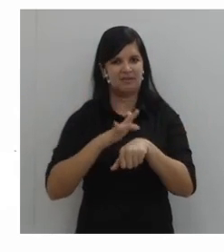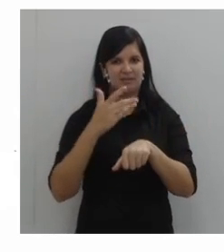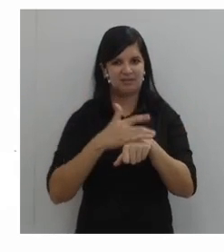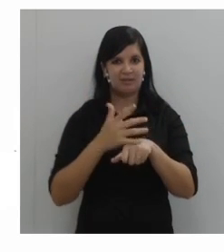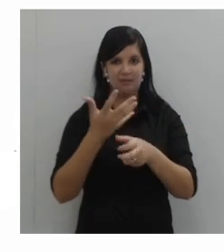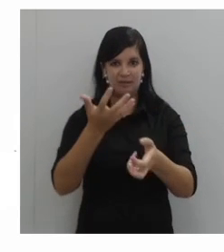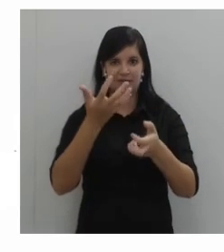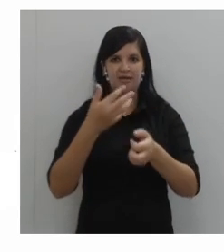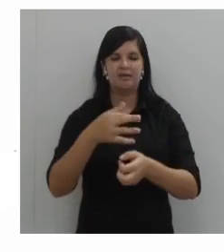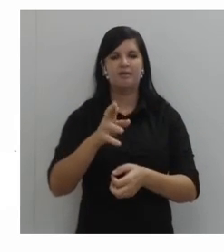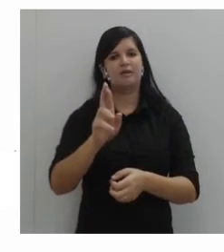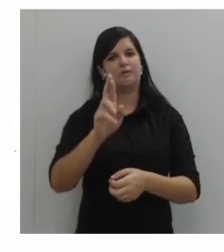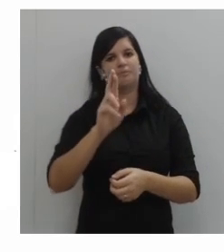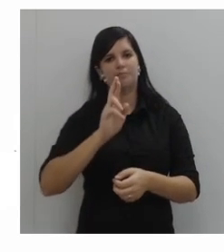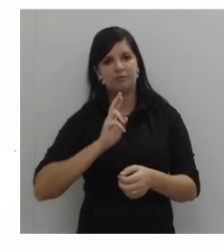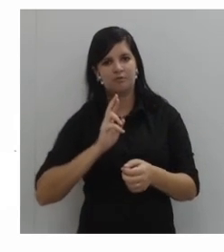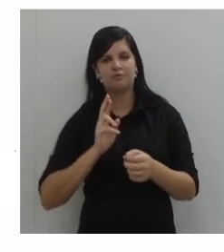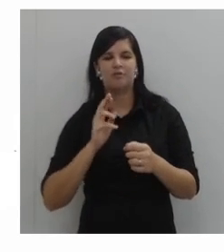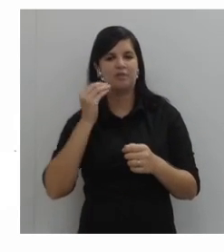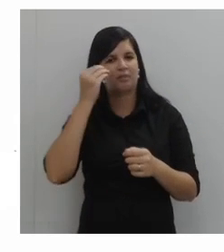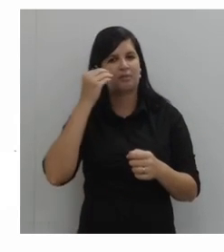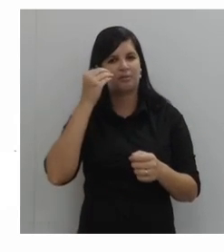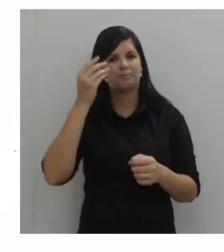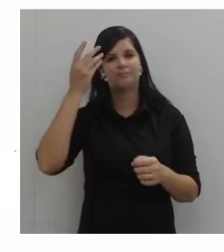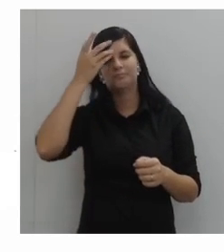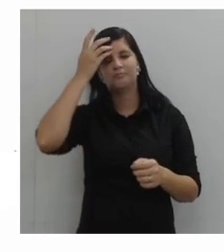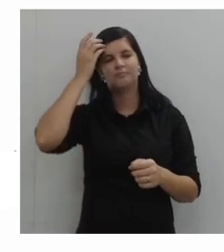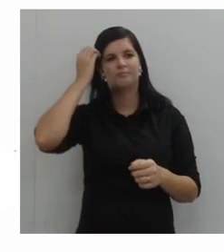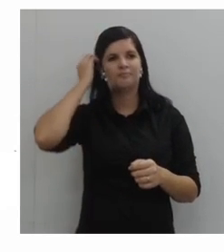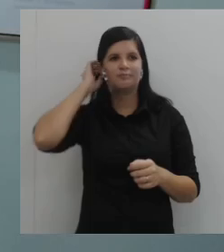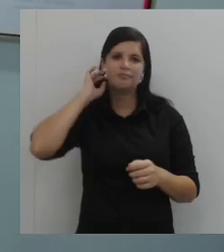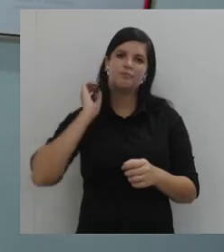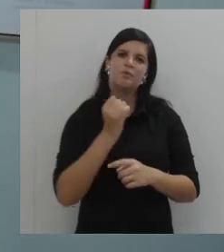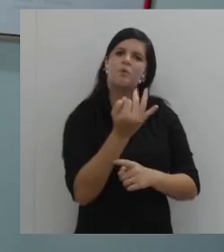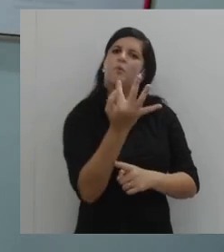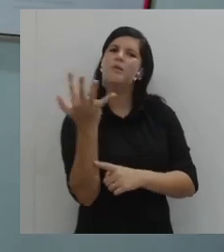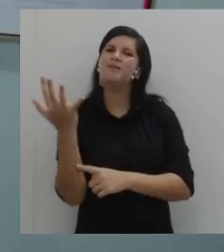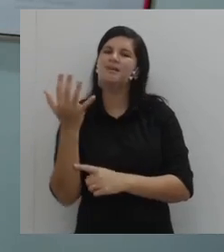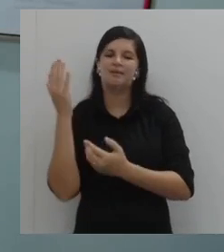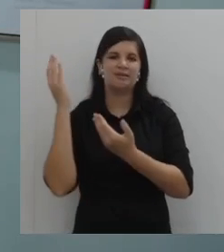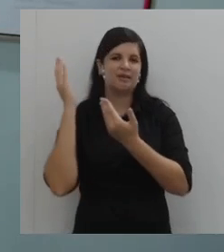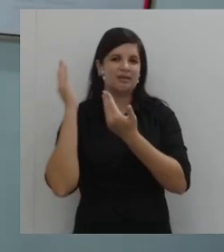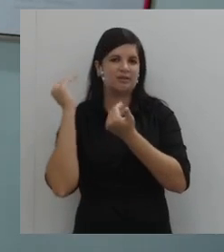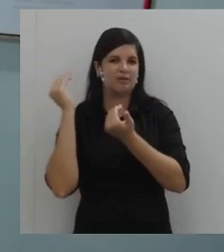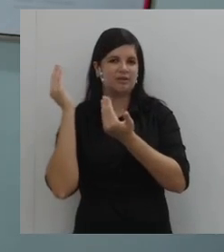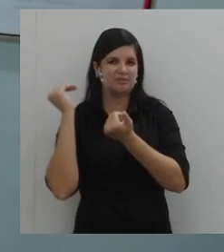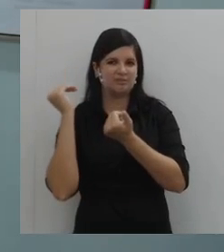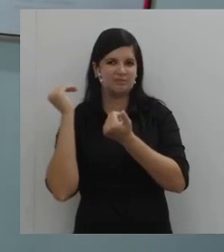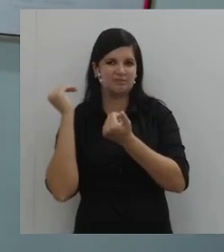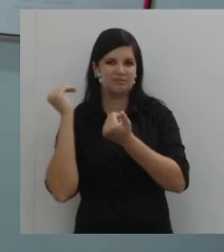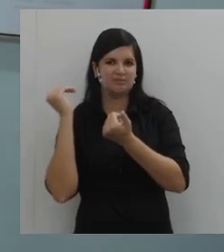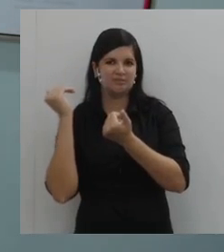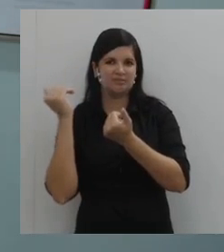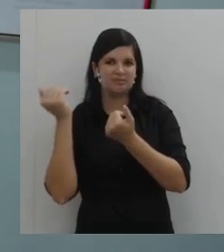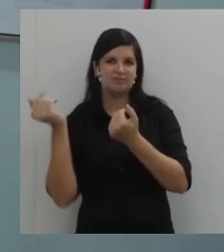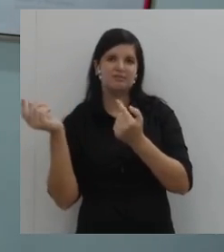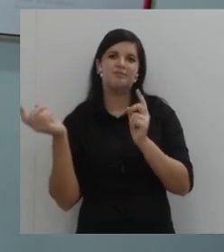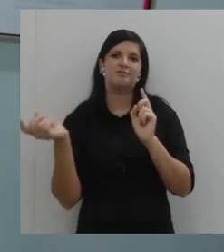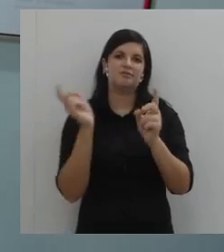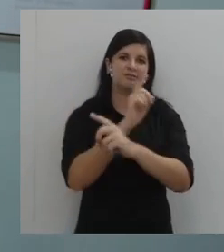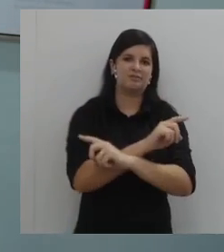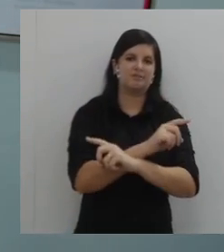quiser responder formalmente, você faz, olha, a quantidade de adolescentes está para a quantidade de